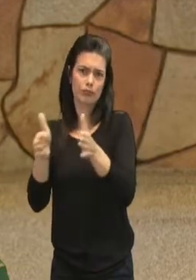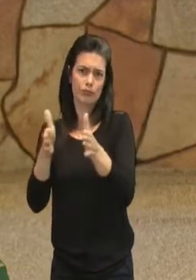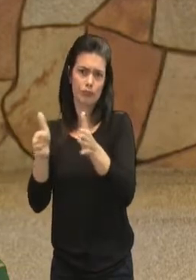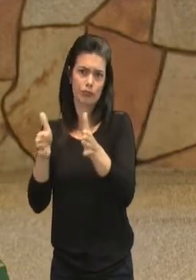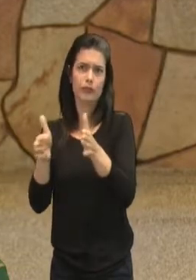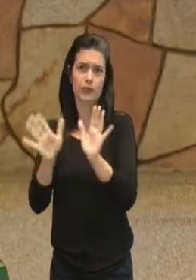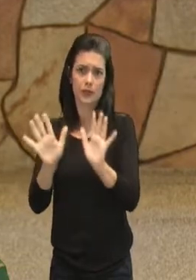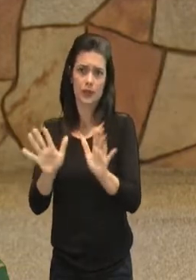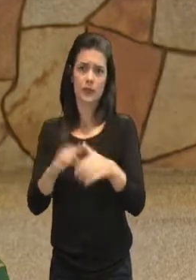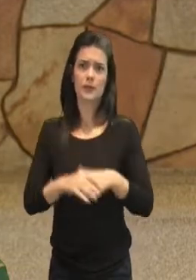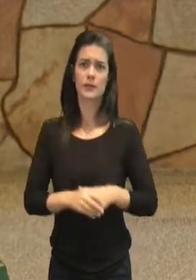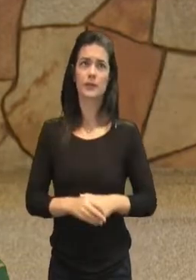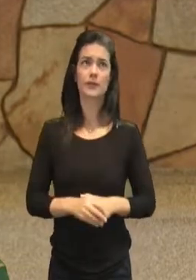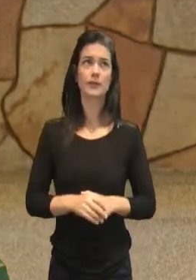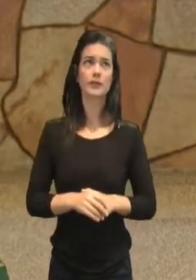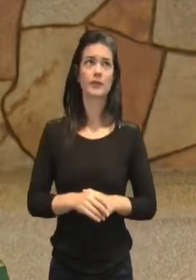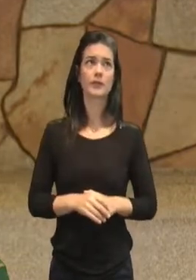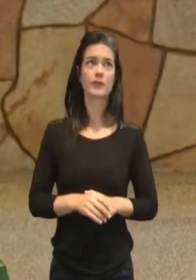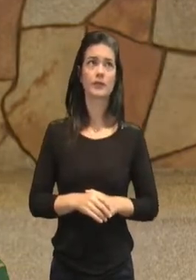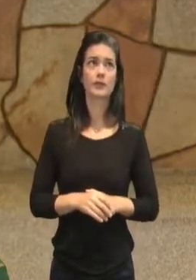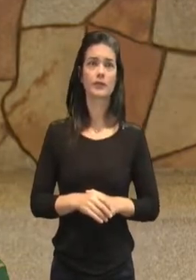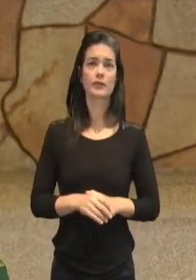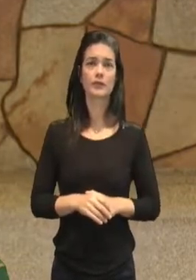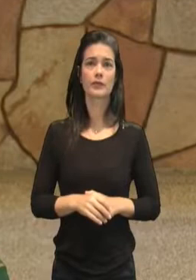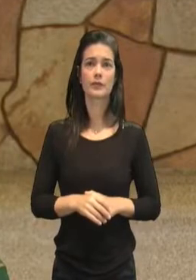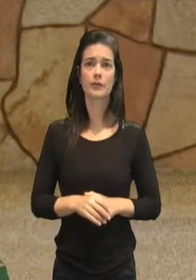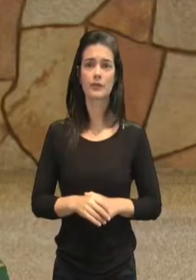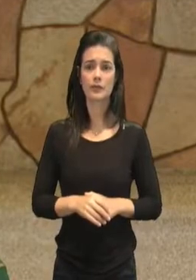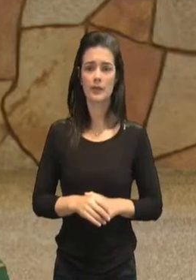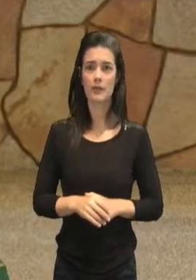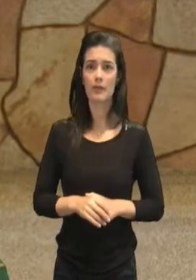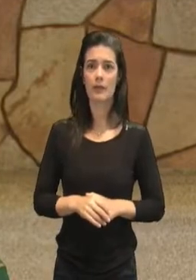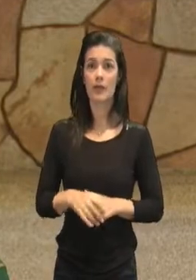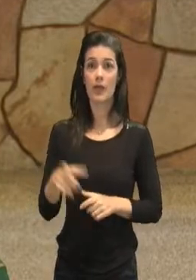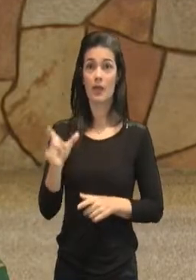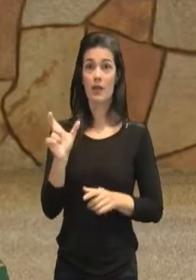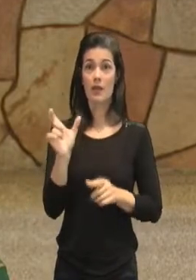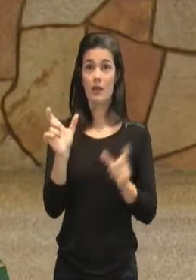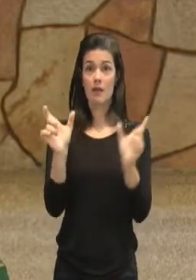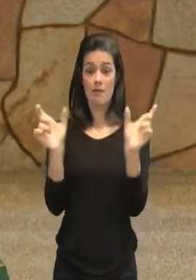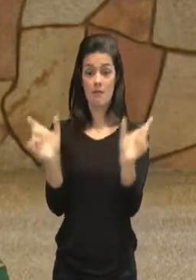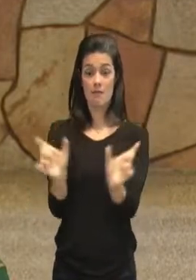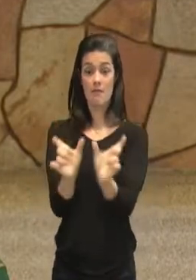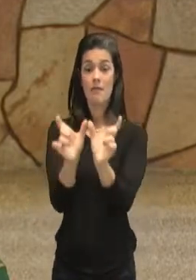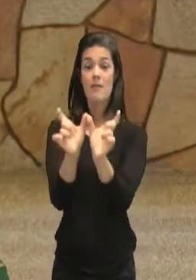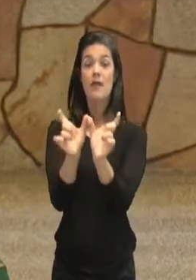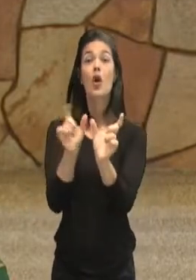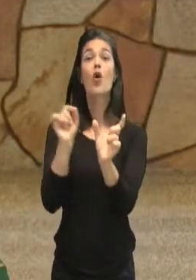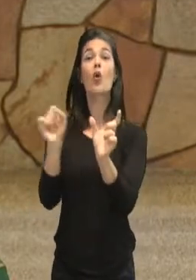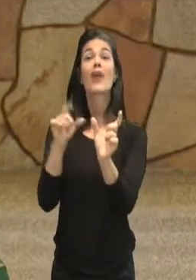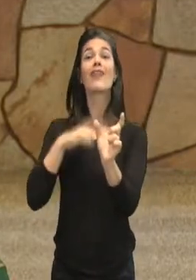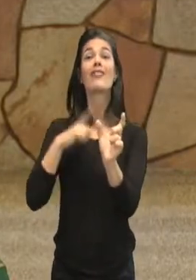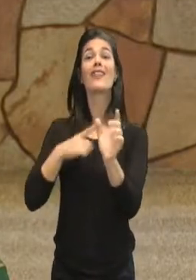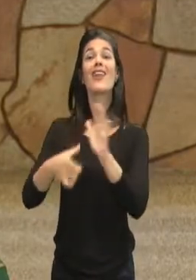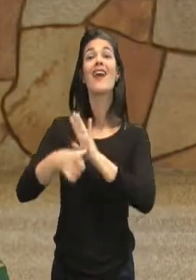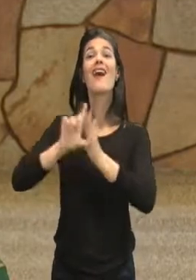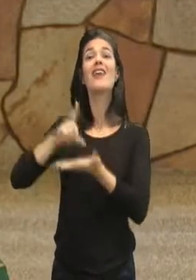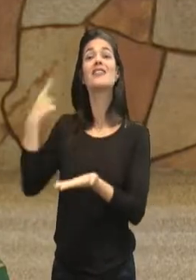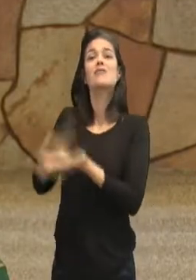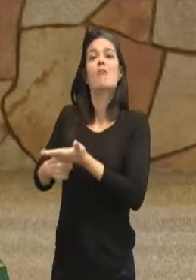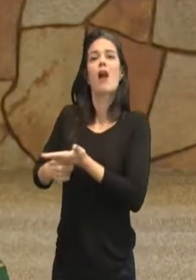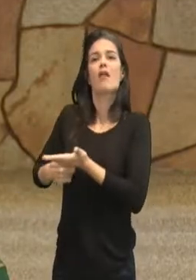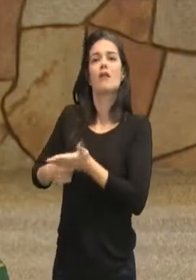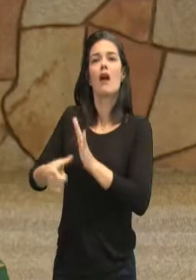limites. Essa palavra, então, significa limitar antecipadamente.